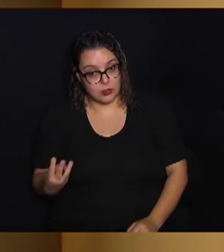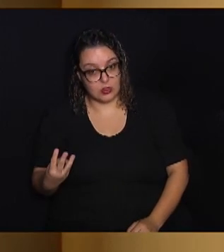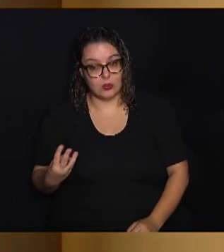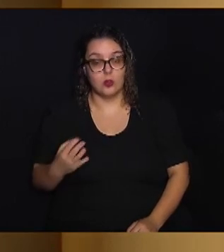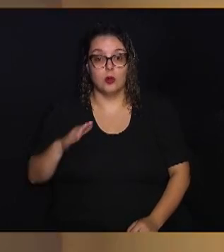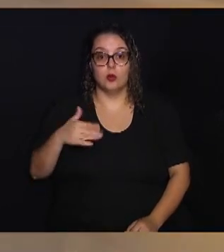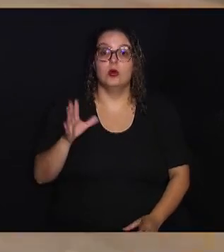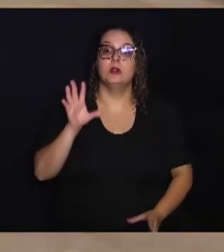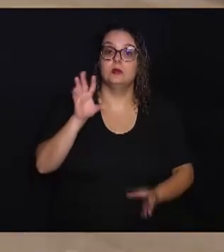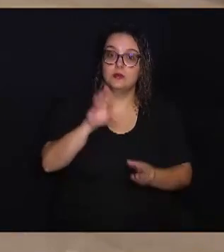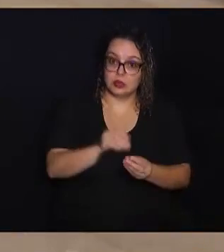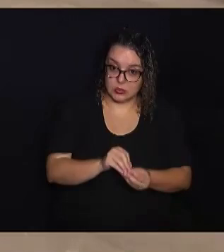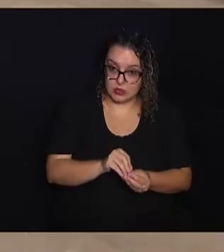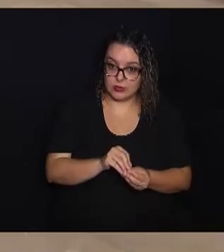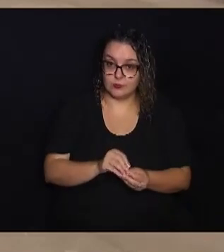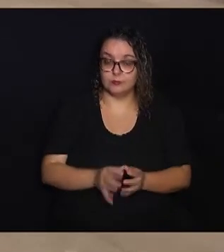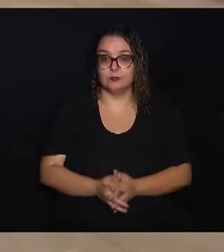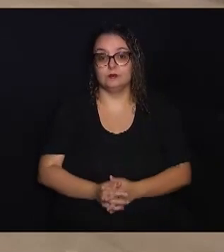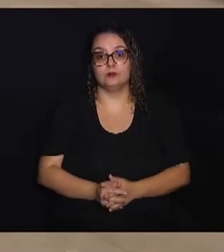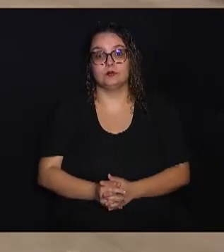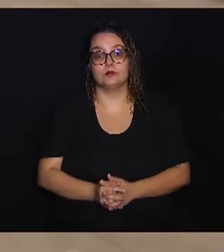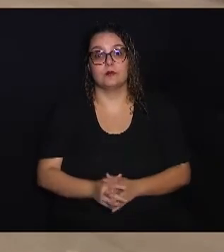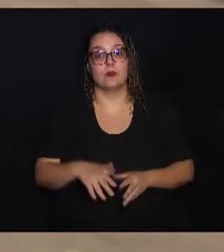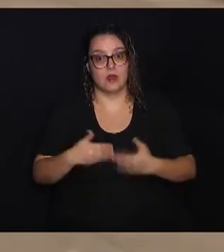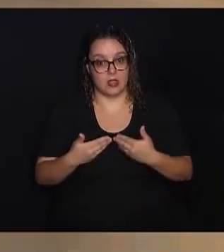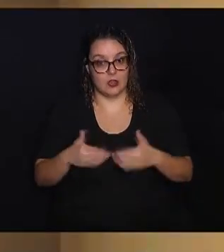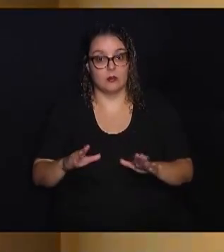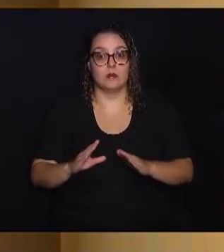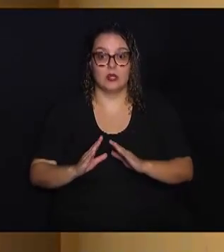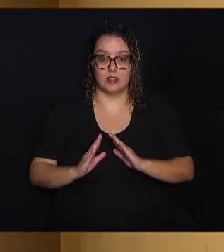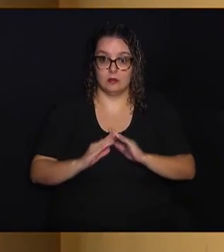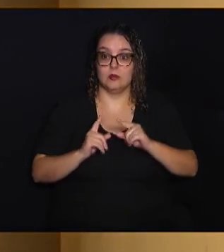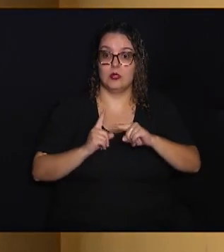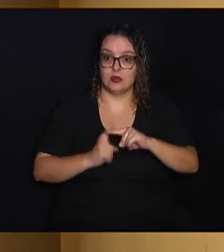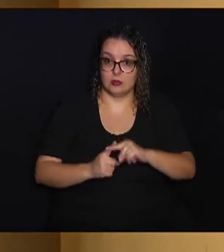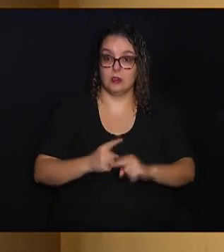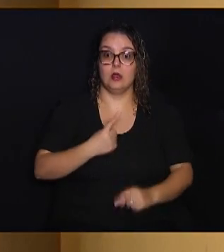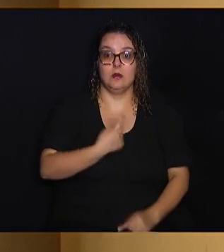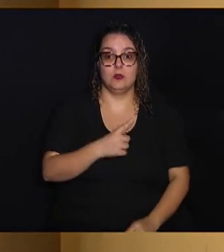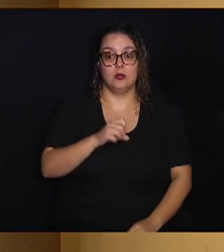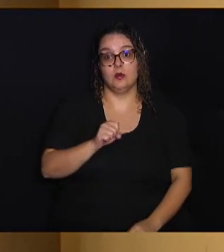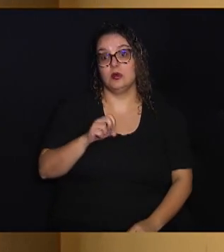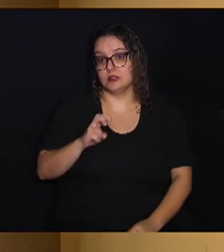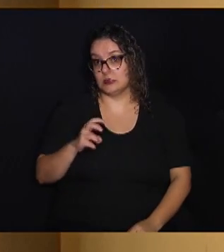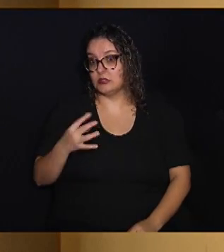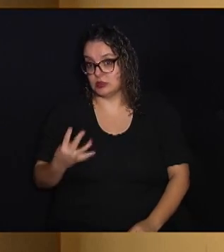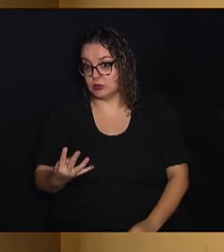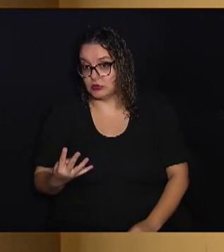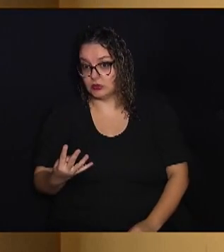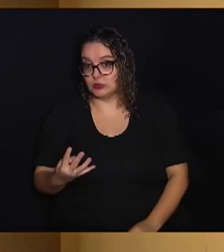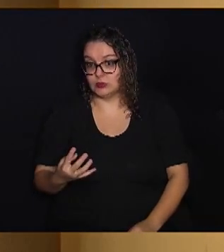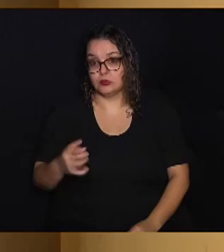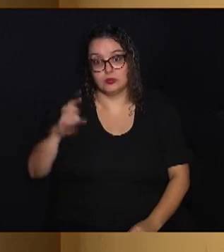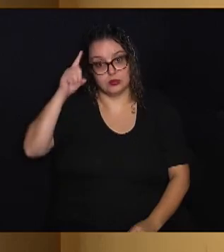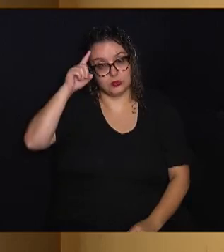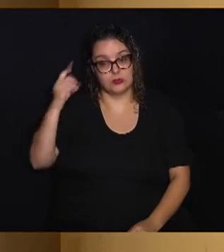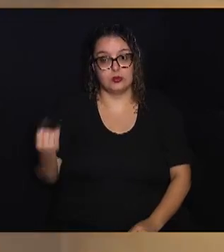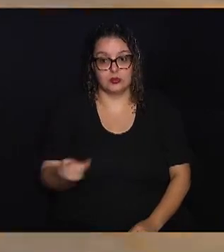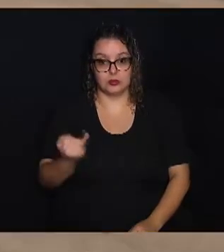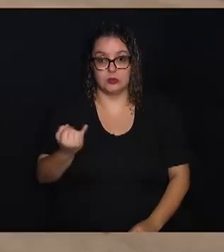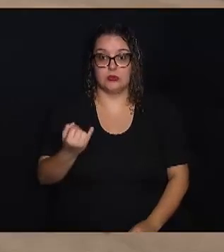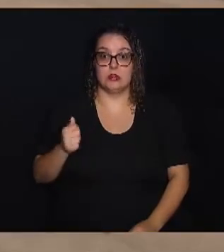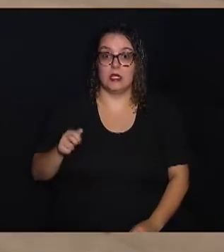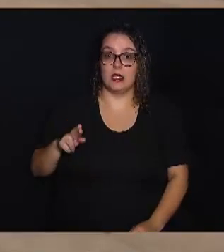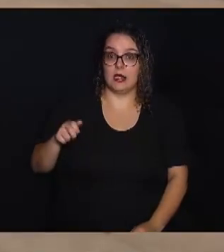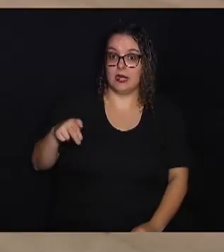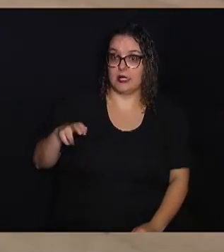foi concluída e inaugurada a catedral, 1854, data importante da